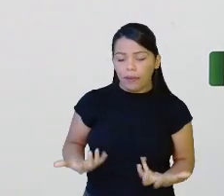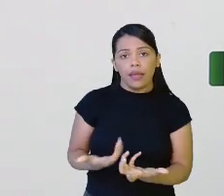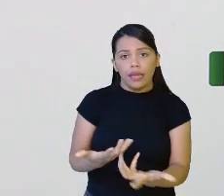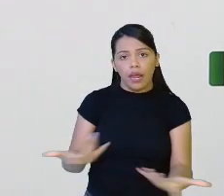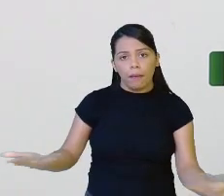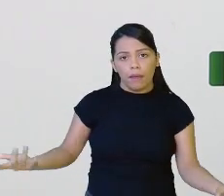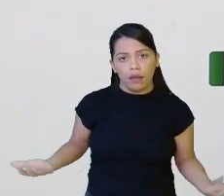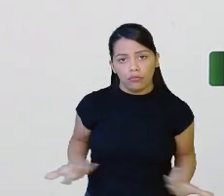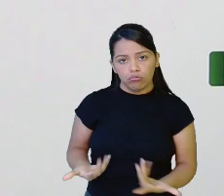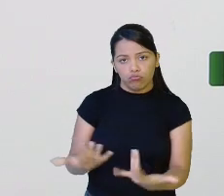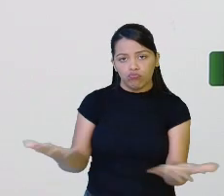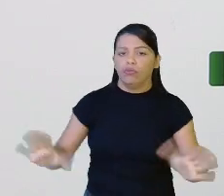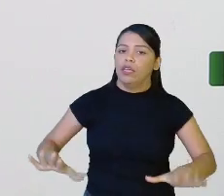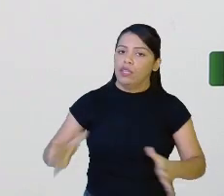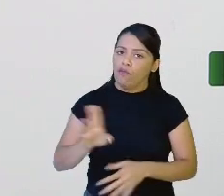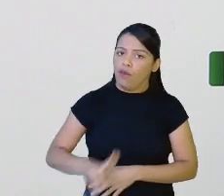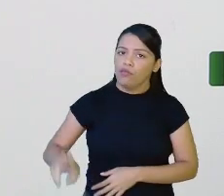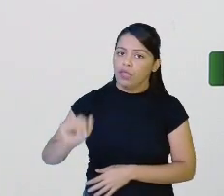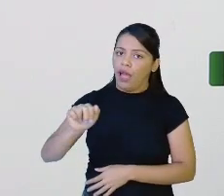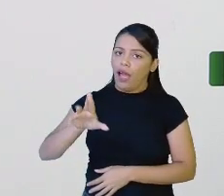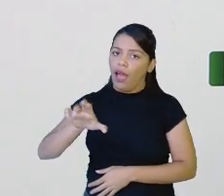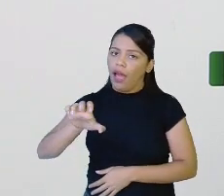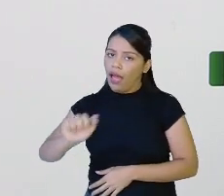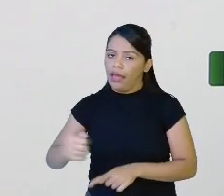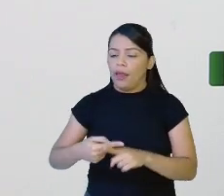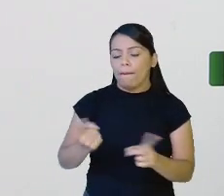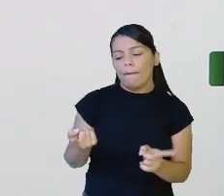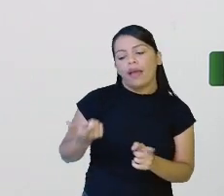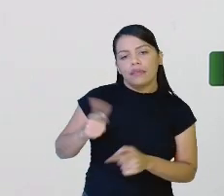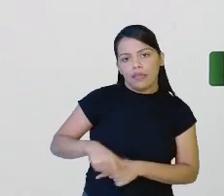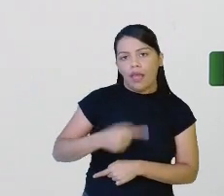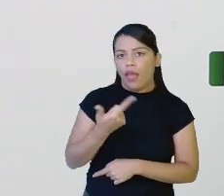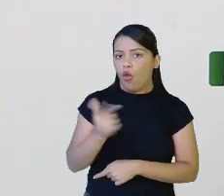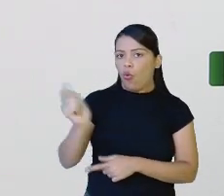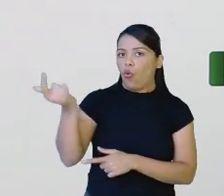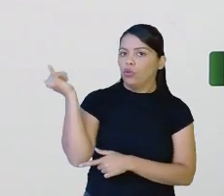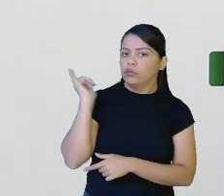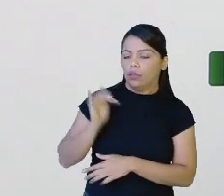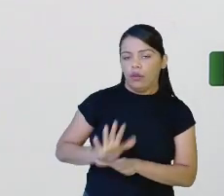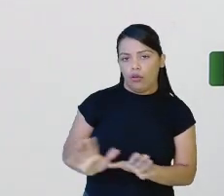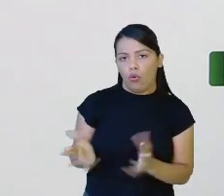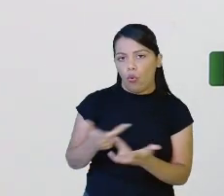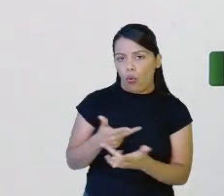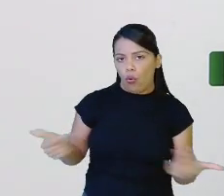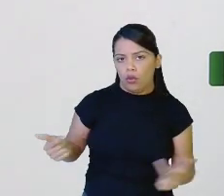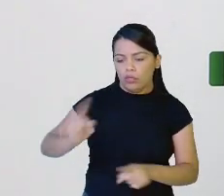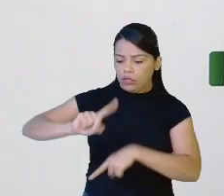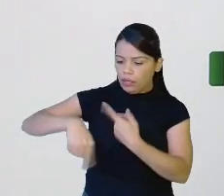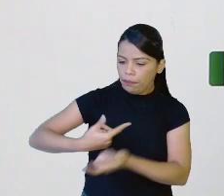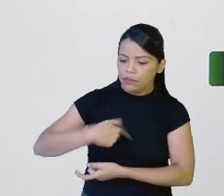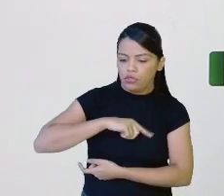utilizaria área, mas é outra história, é outro papo que a gente vai bater daqui a pouco.